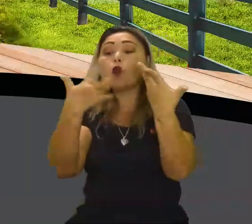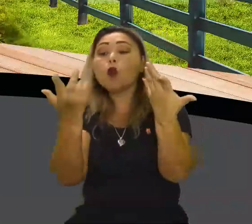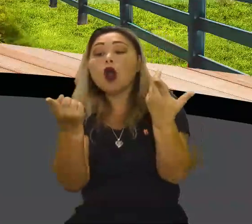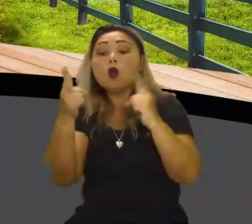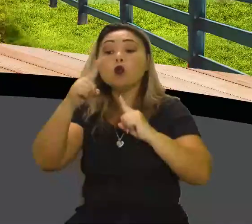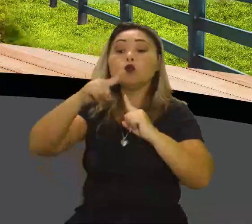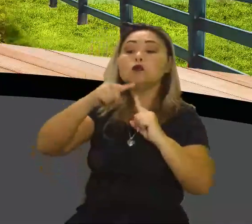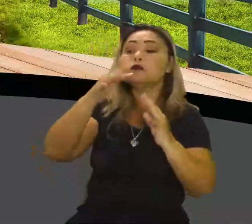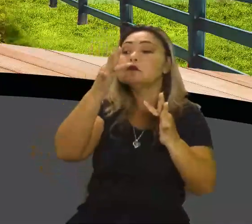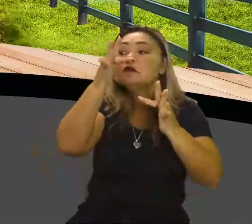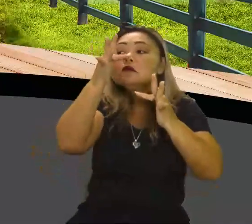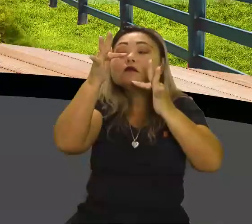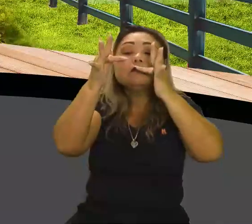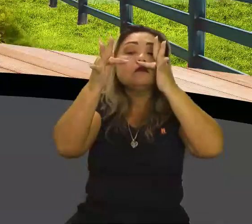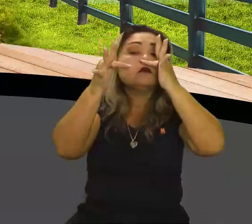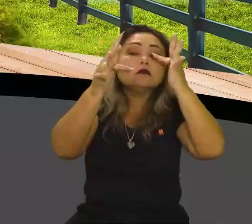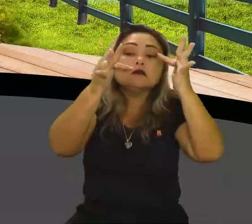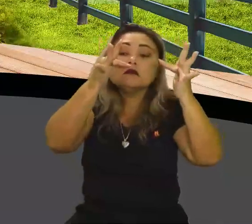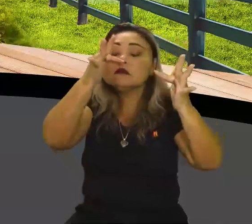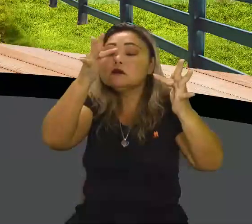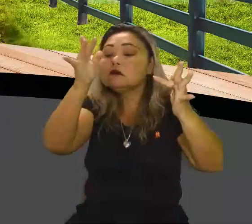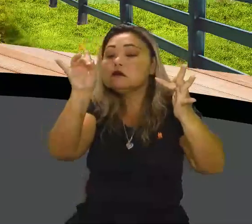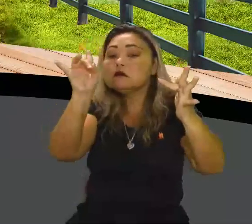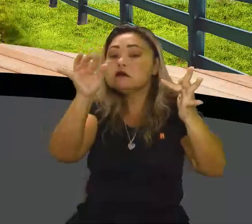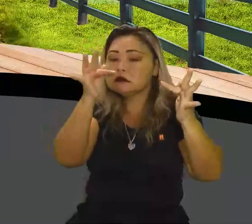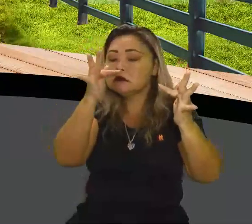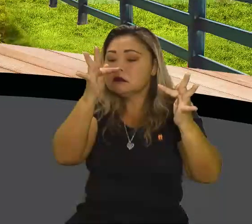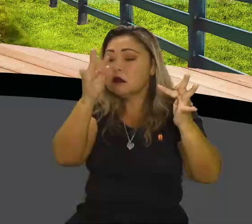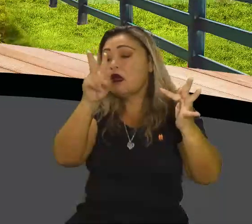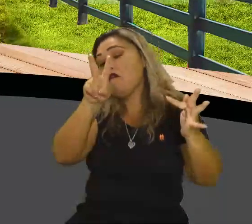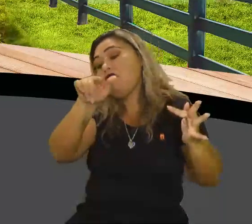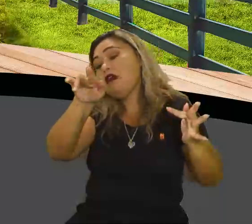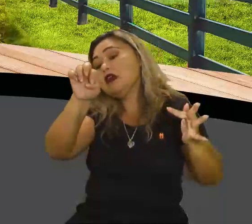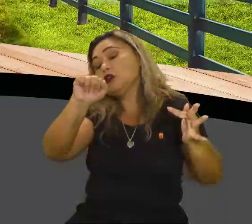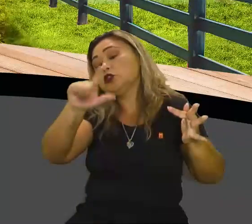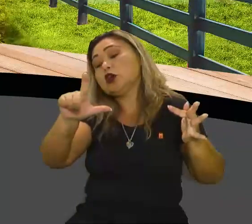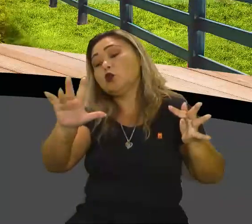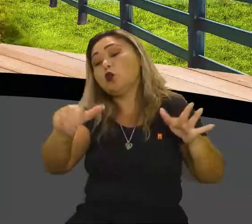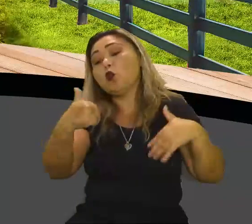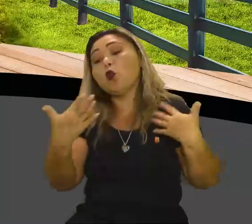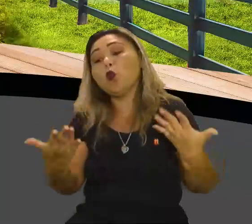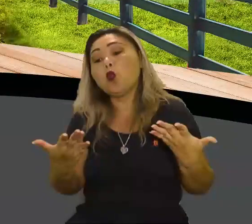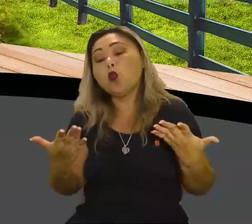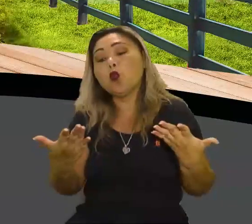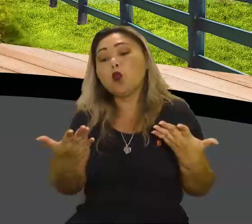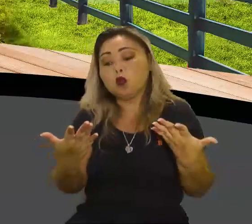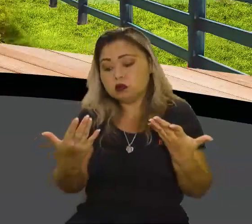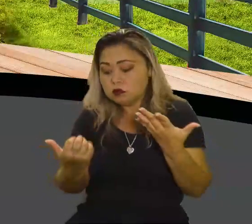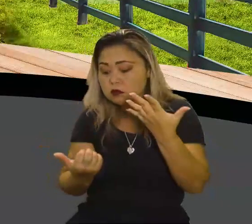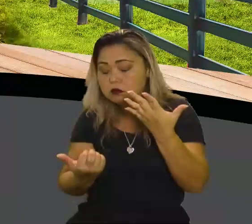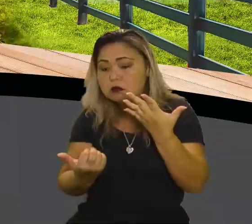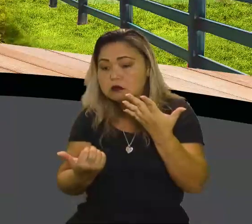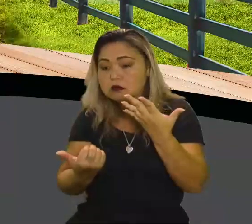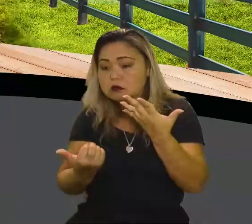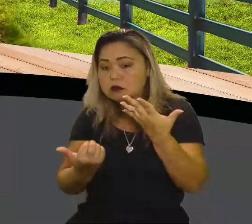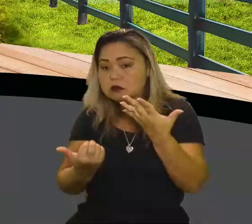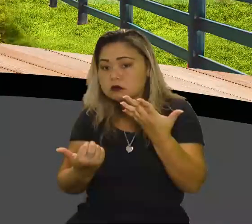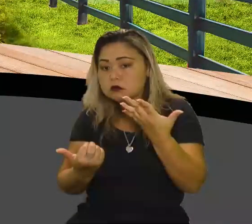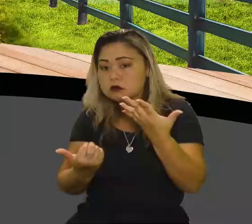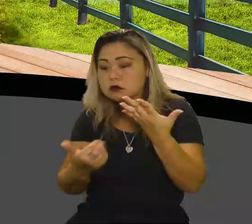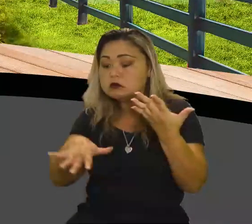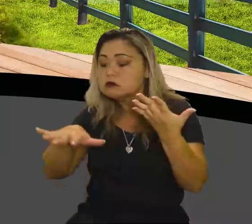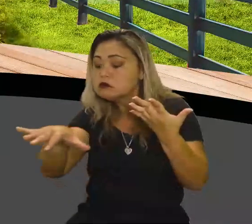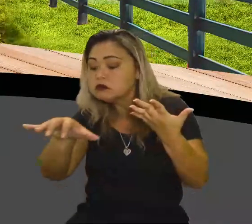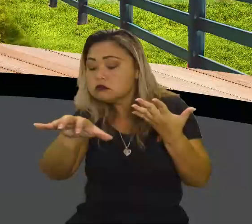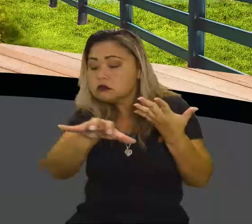o tipo de vegetal, não deixa de ser um vegetal, mas qual é o tipo de produção que está